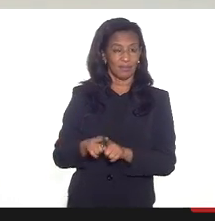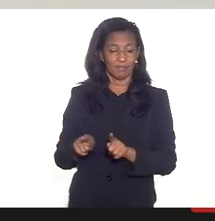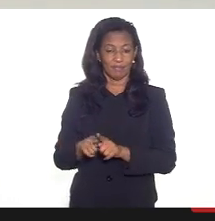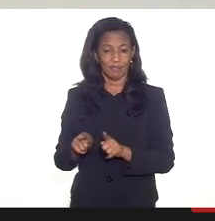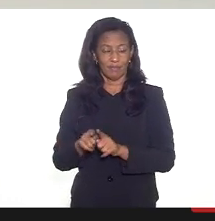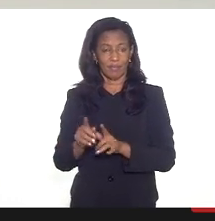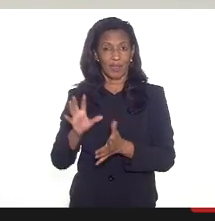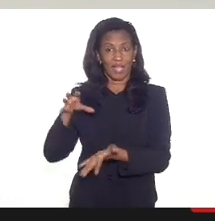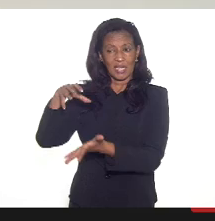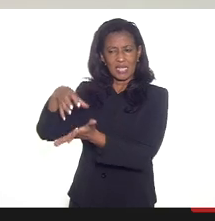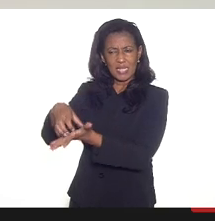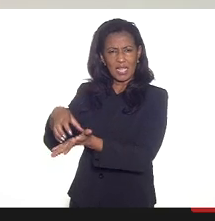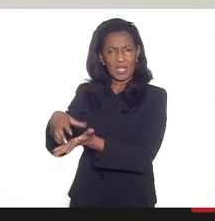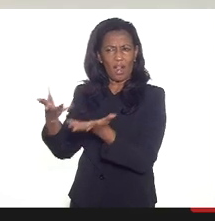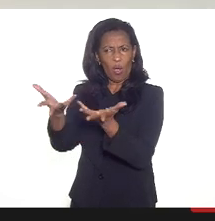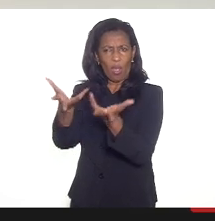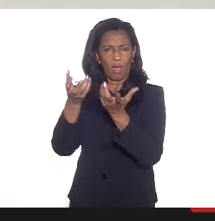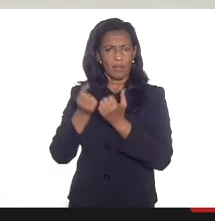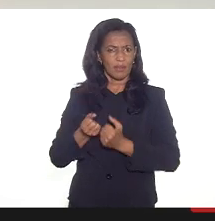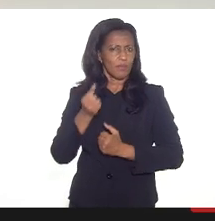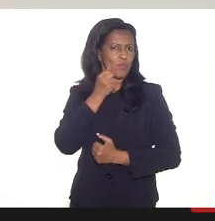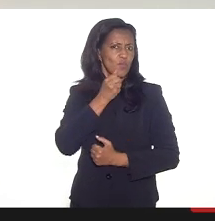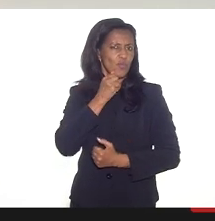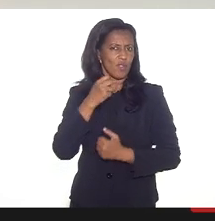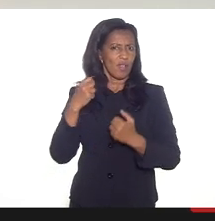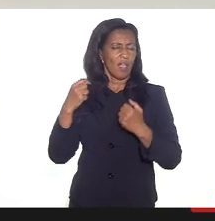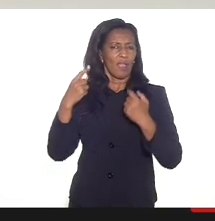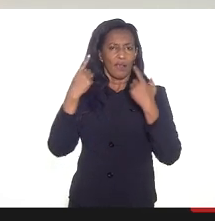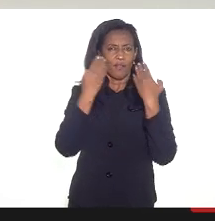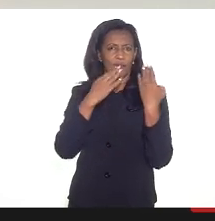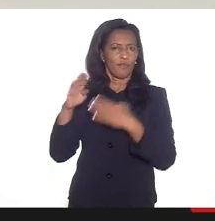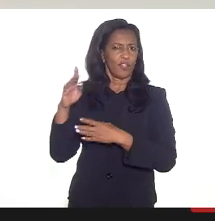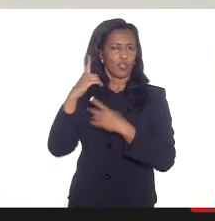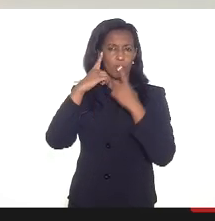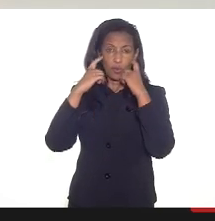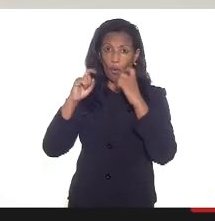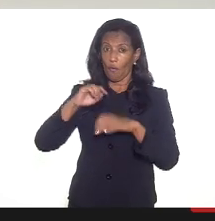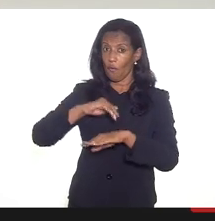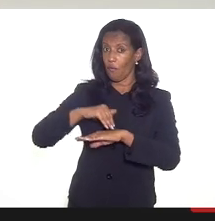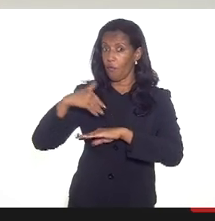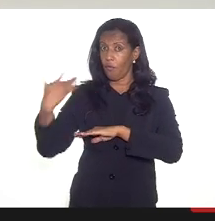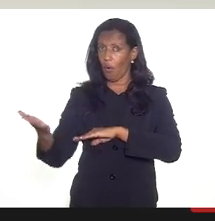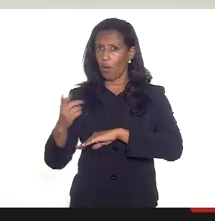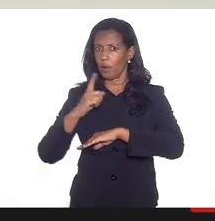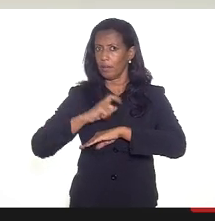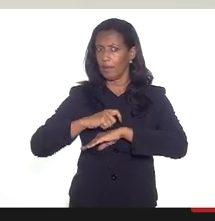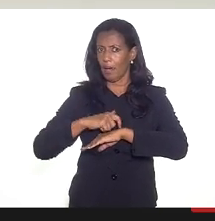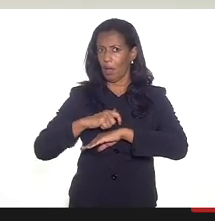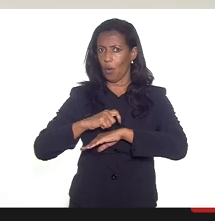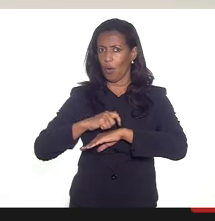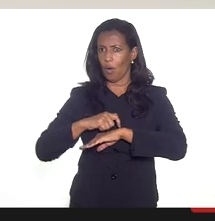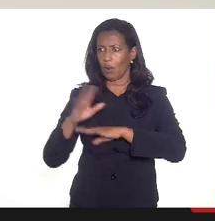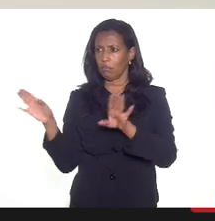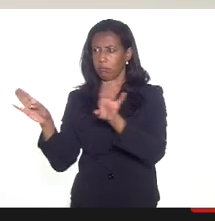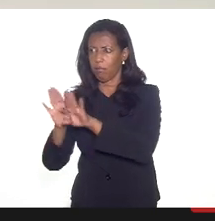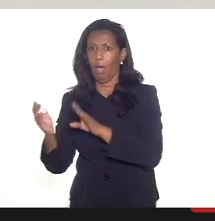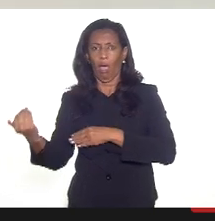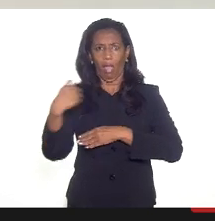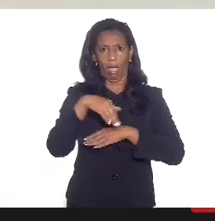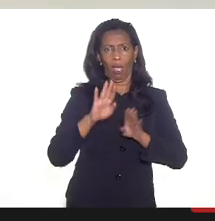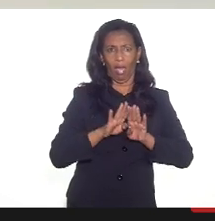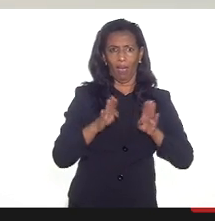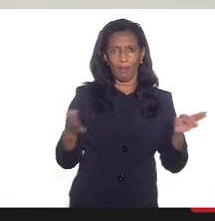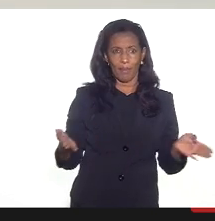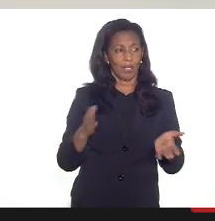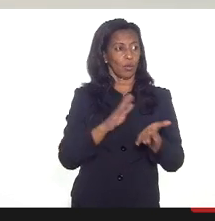uma central de acolhimento da mulher vítima de violência que funciona fora do horário do expediente dos centros de referência, como foi dito aqui